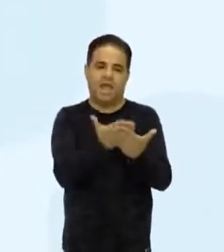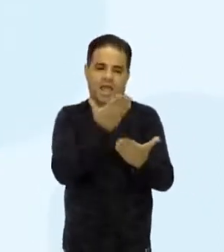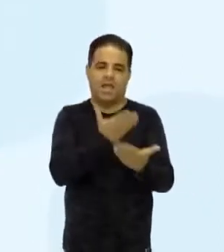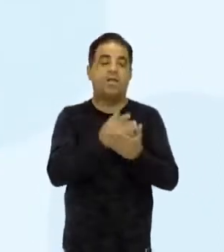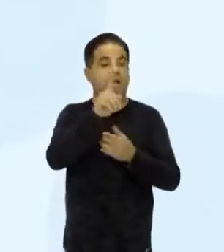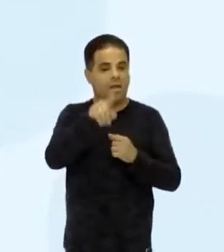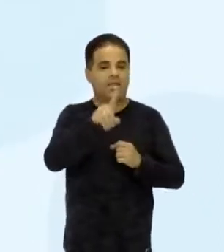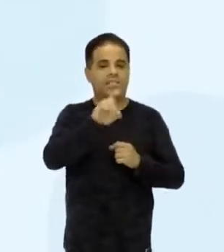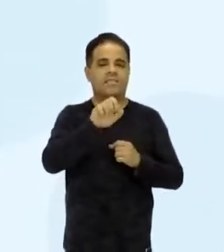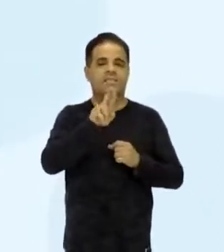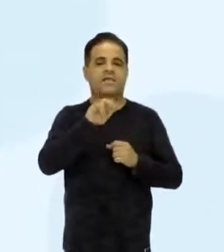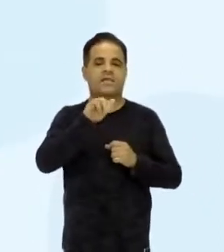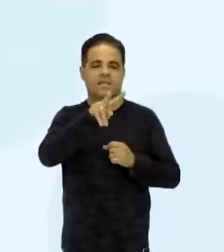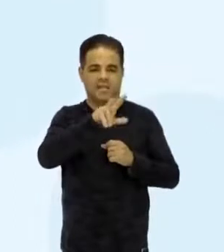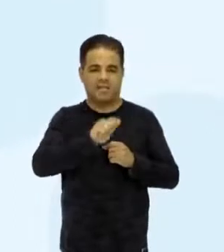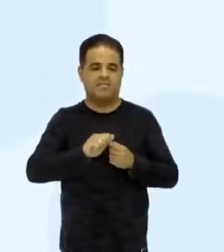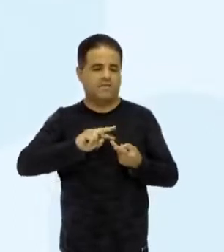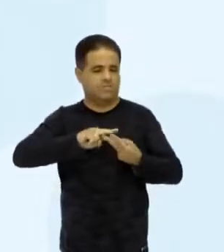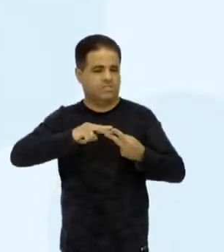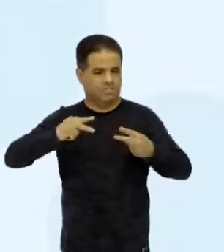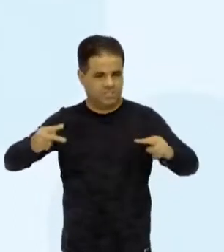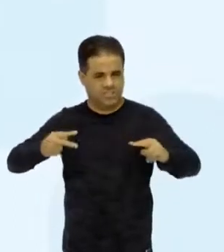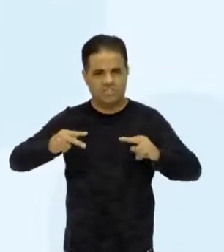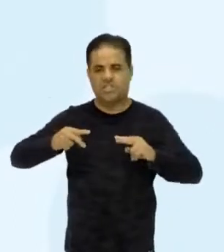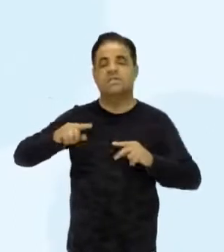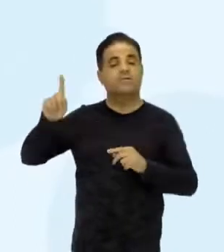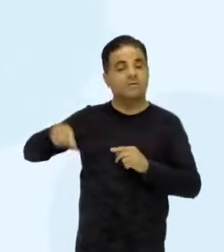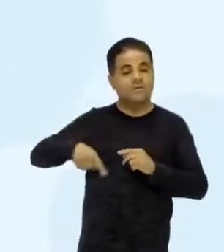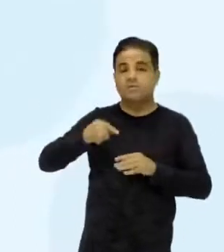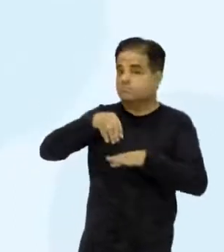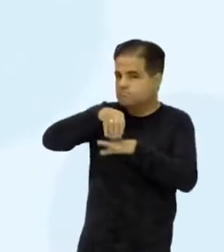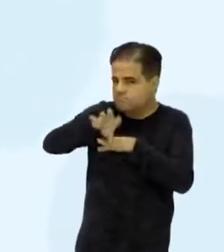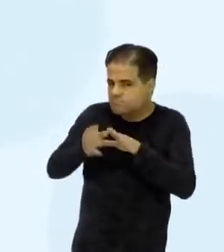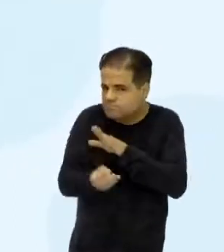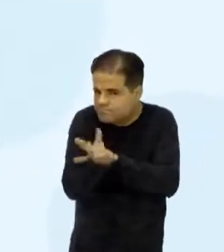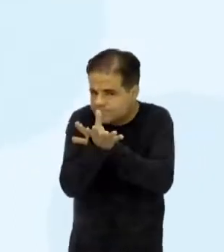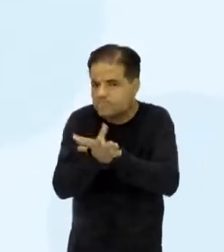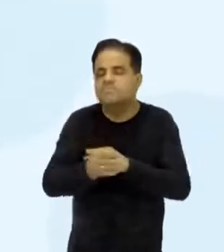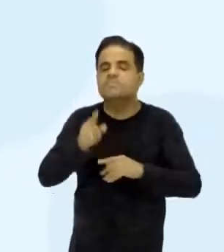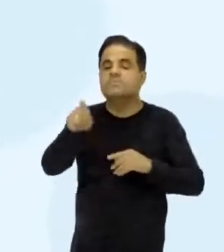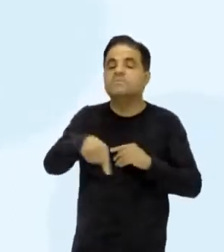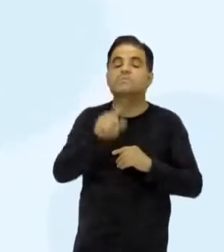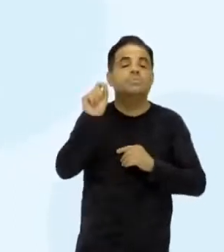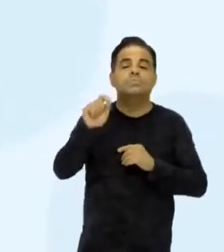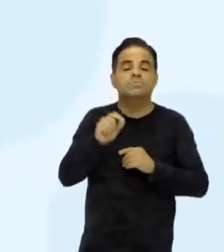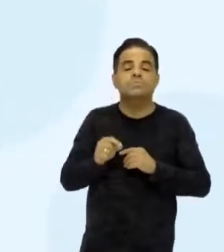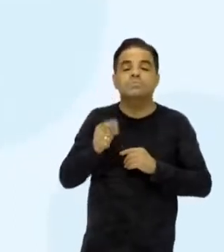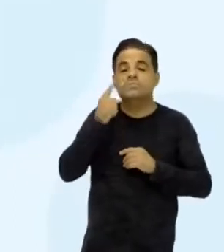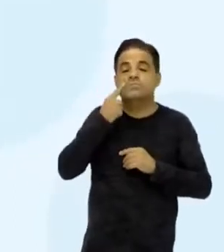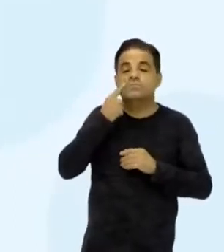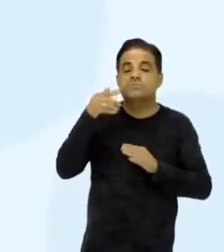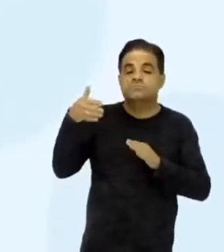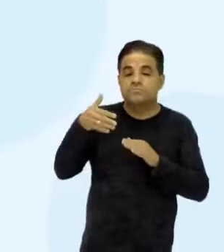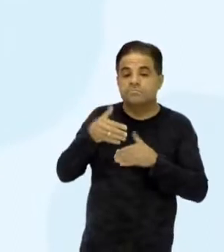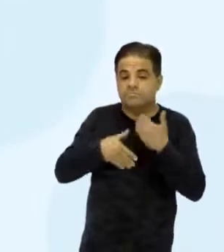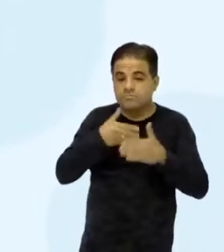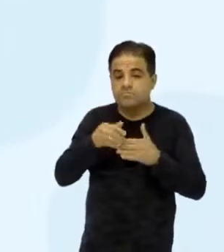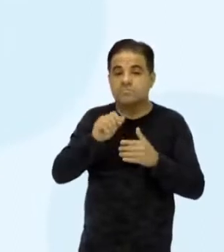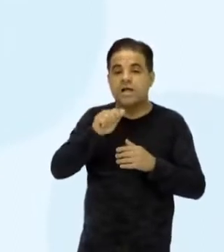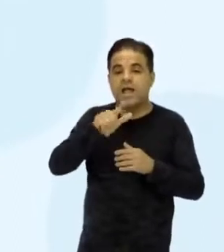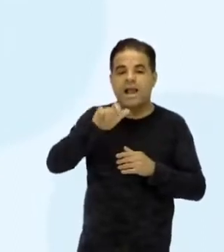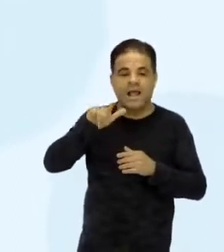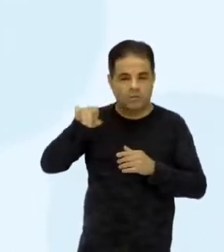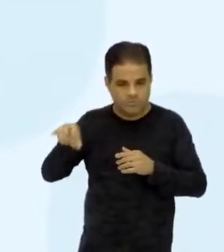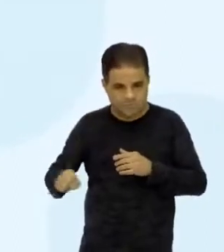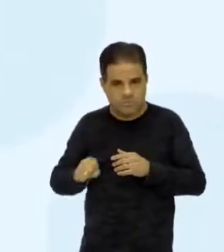que é a deriva genética. Na deriva genética, eu só vou dar um spoilerzinho, viu? Que seria aí, olha, a frequência dos alelos de uma